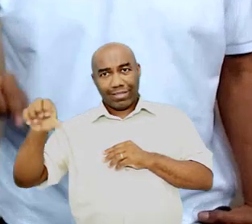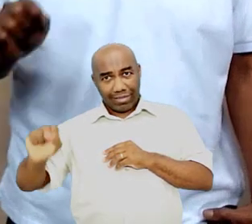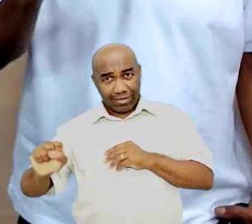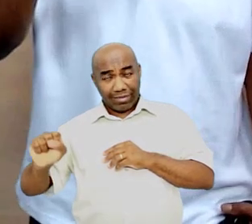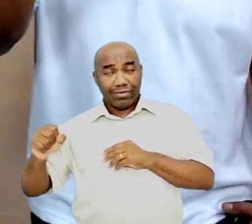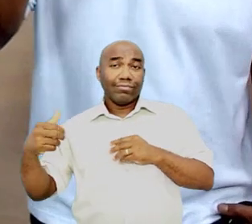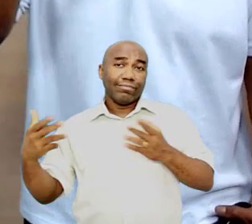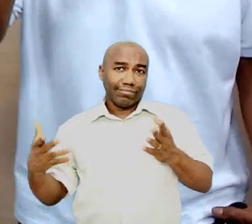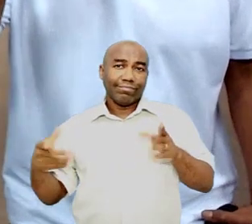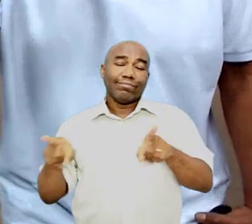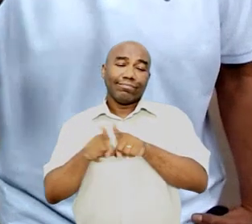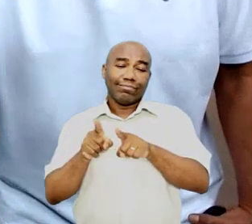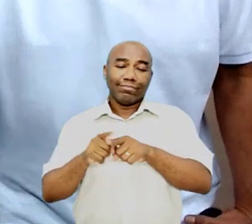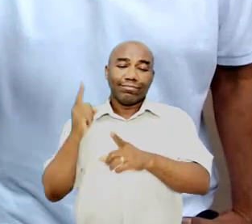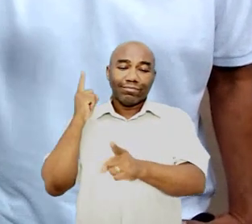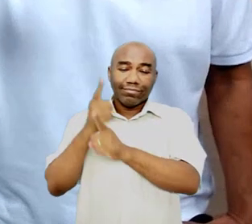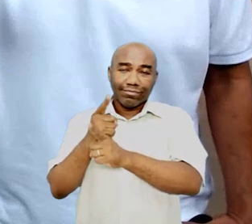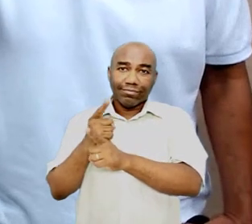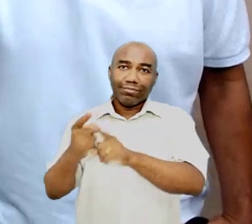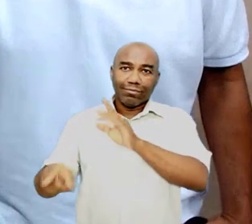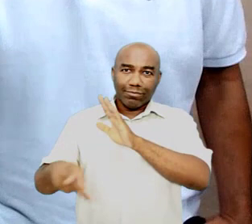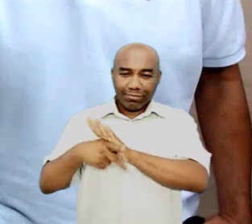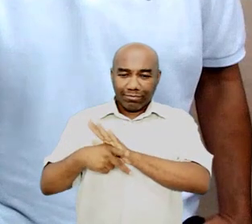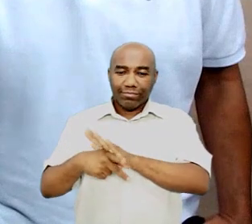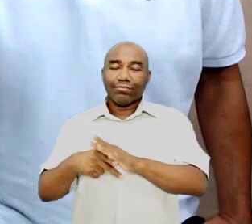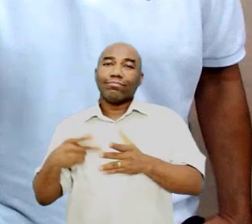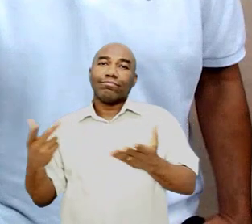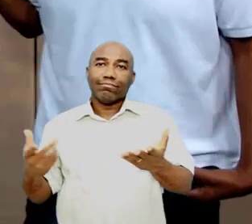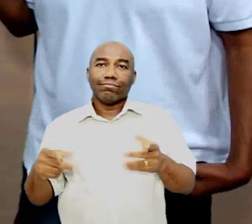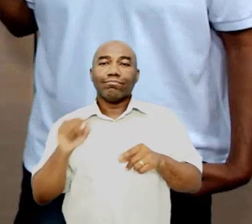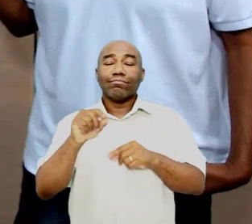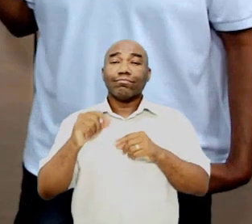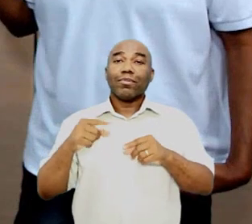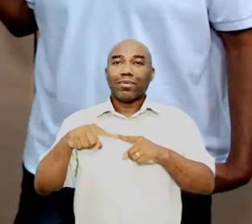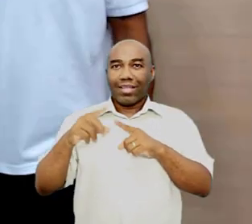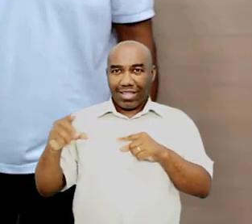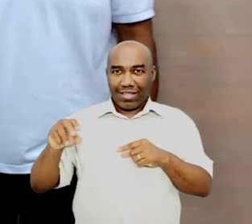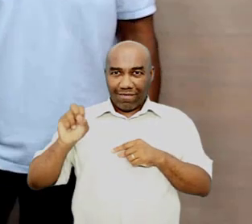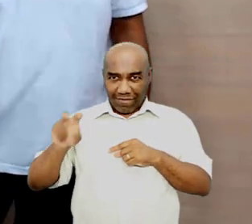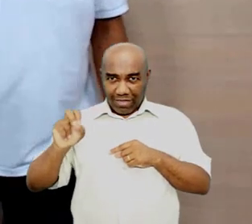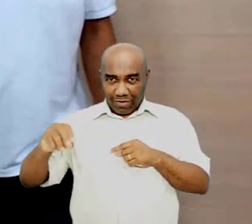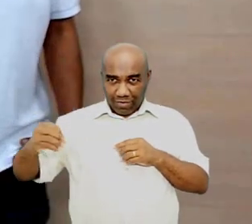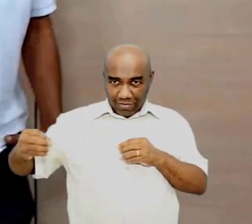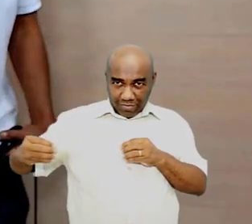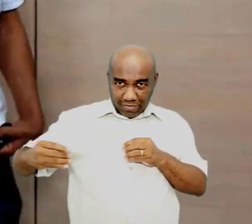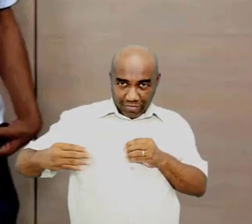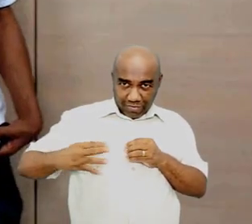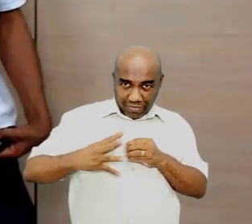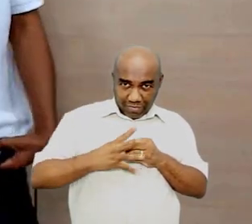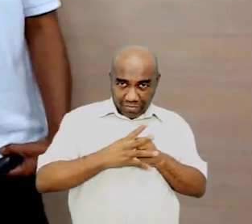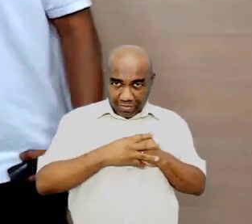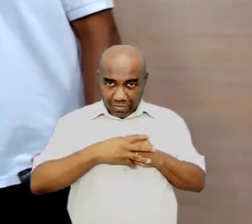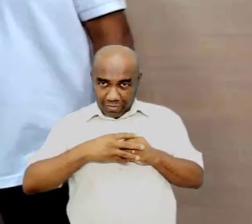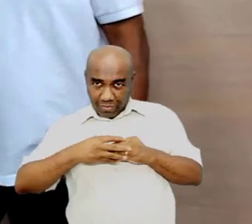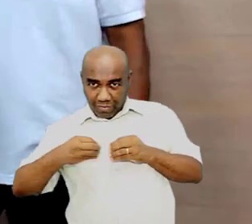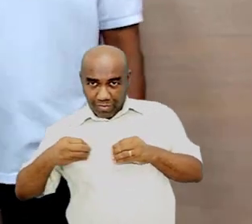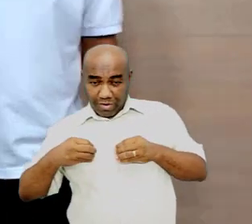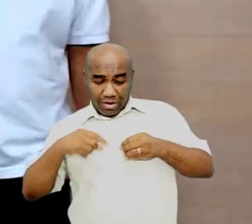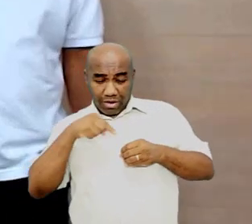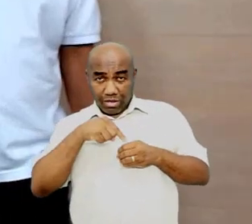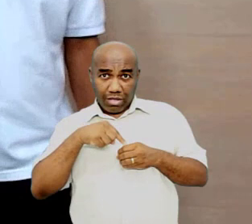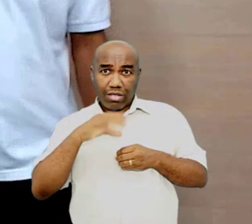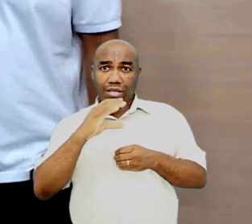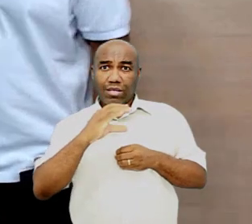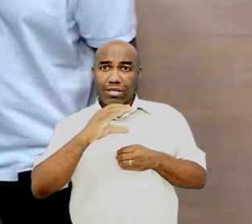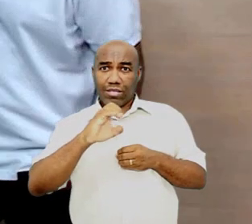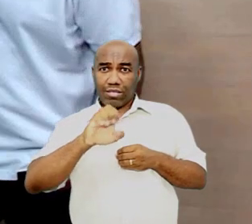proteínas que vão interagir com sua célula. Então, as proteínas que vão interagir com sua